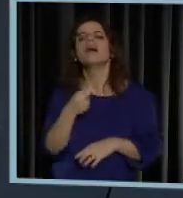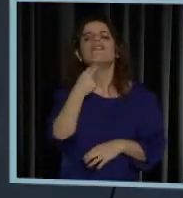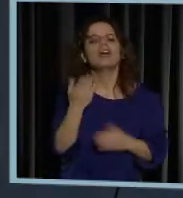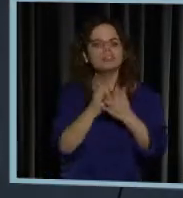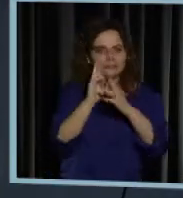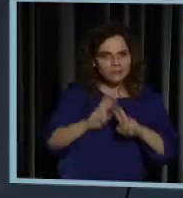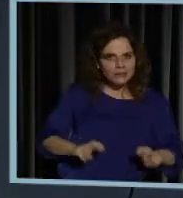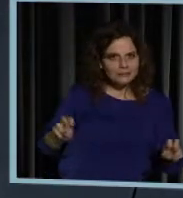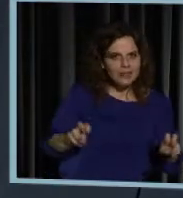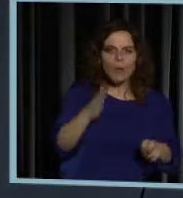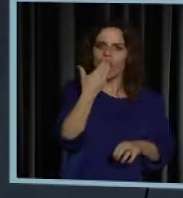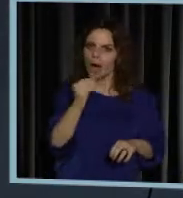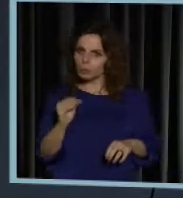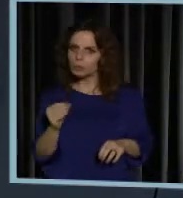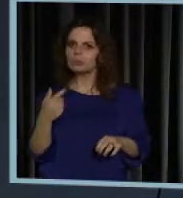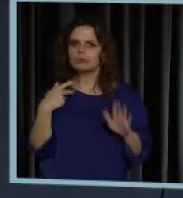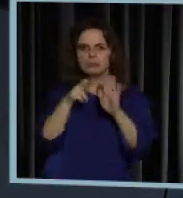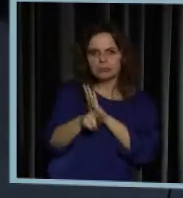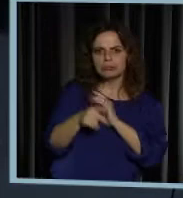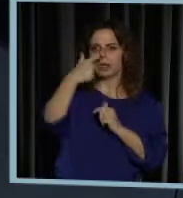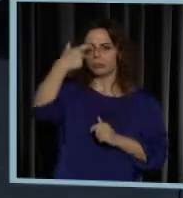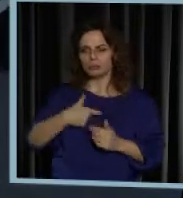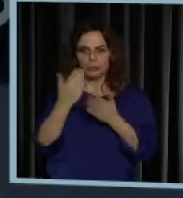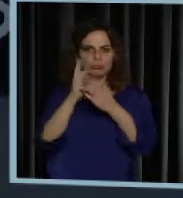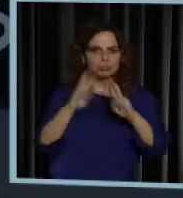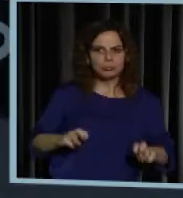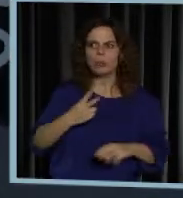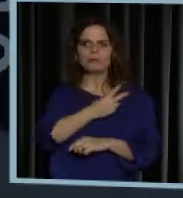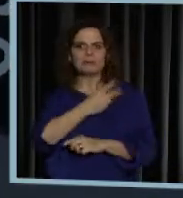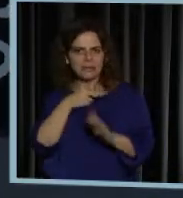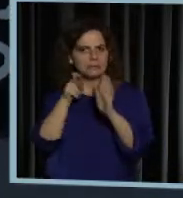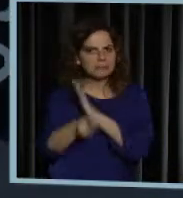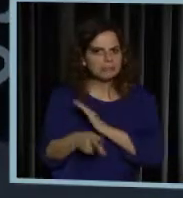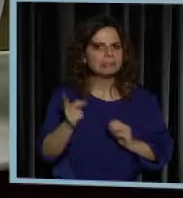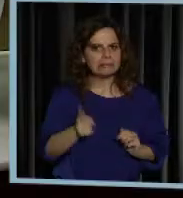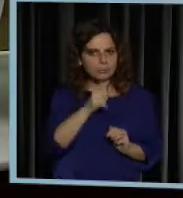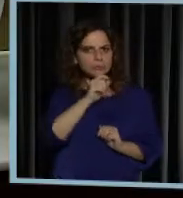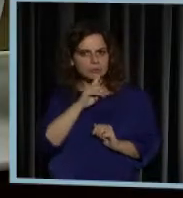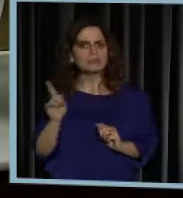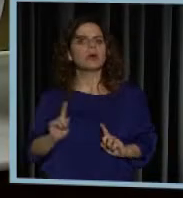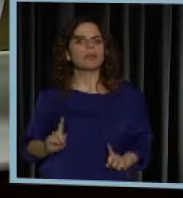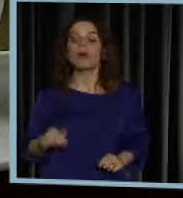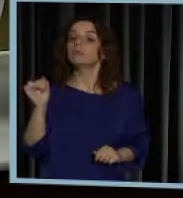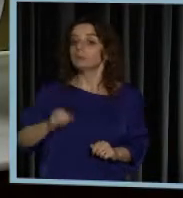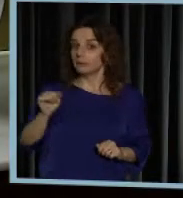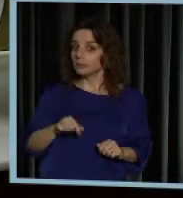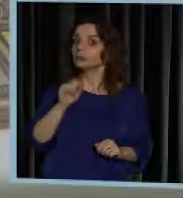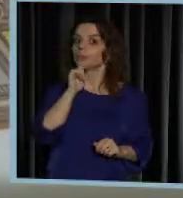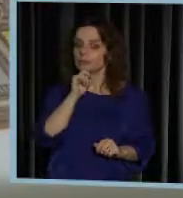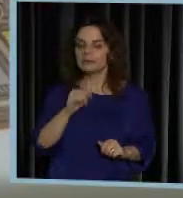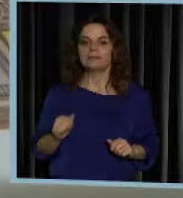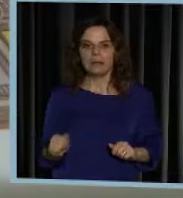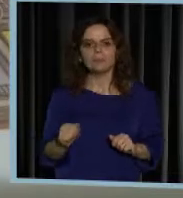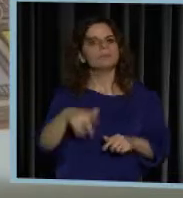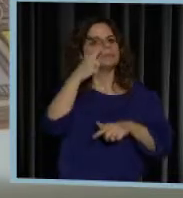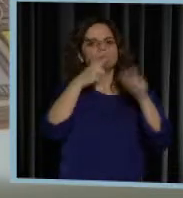investigação? São procurados por alunos, por investigadores, universidades? Têm essa componente? Há essa possibilidade? Temos sim, temos